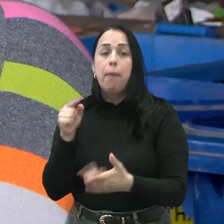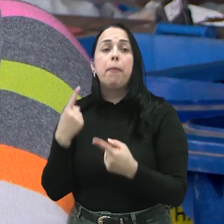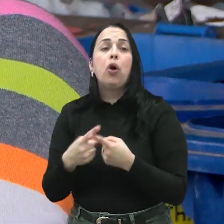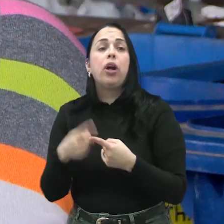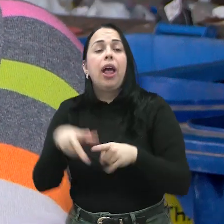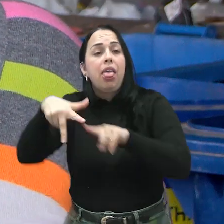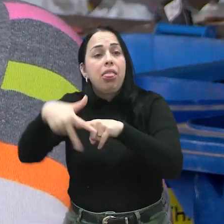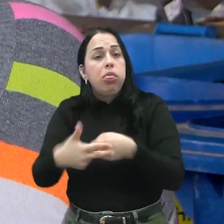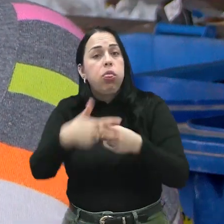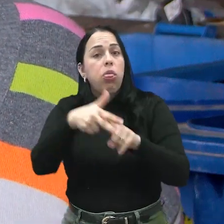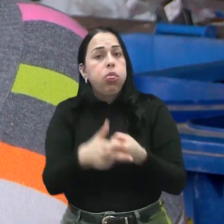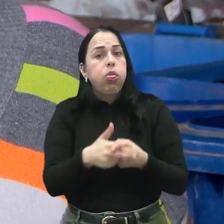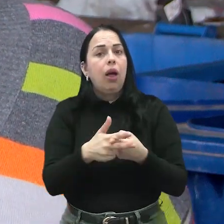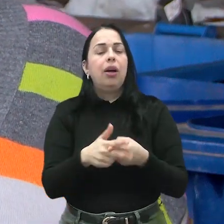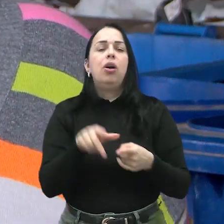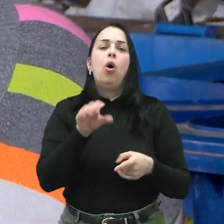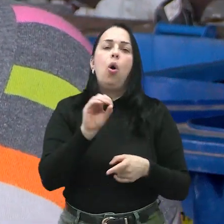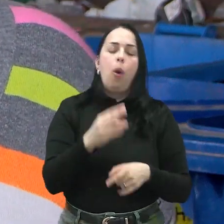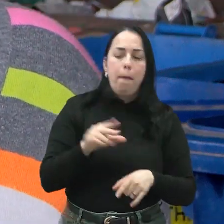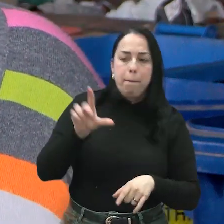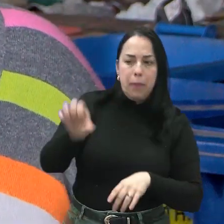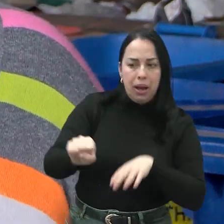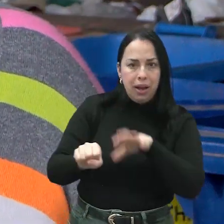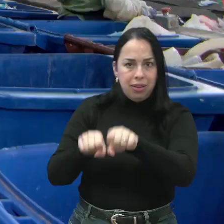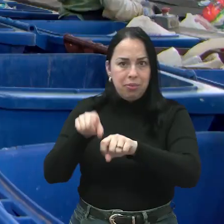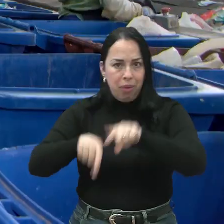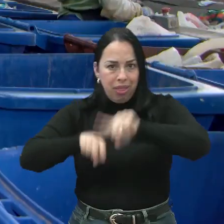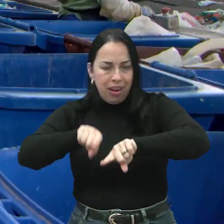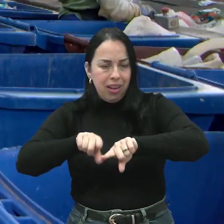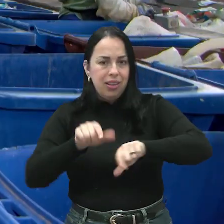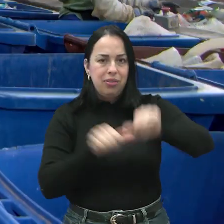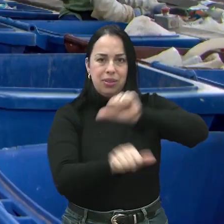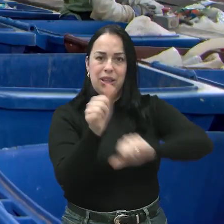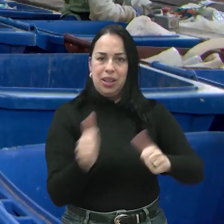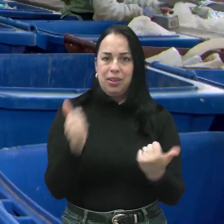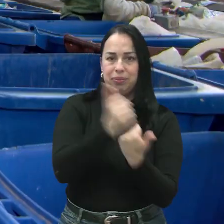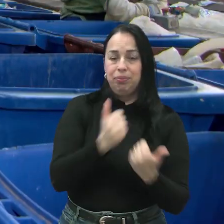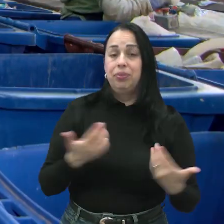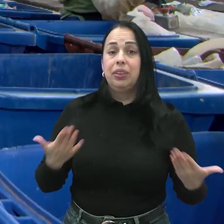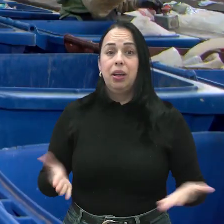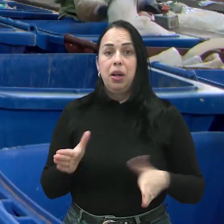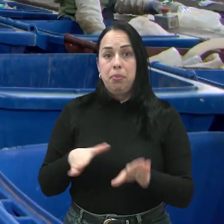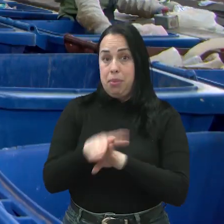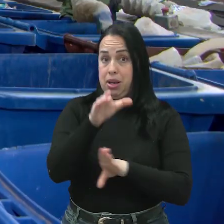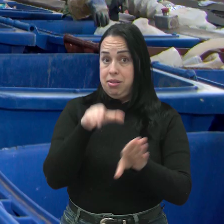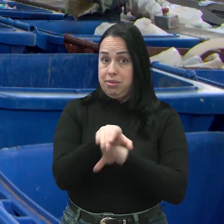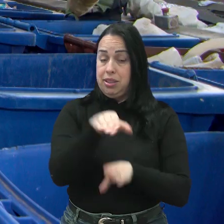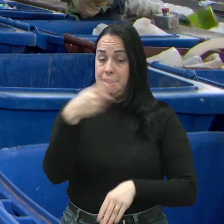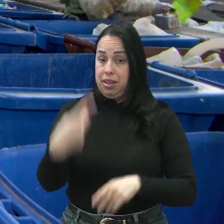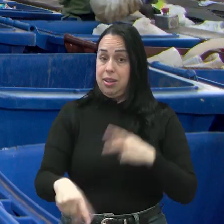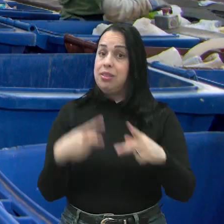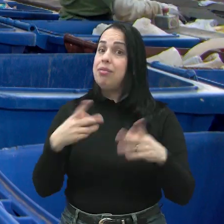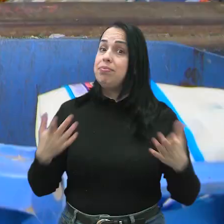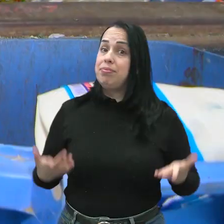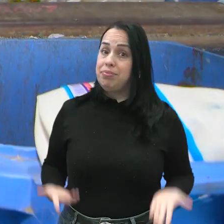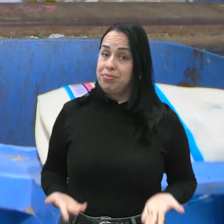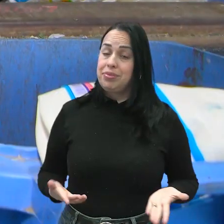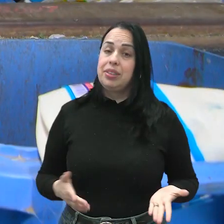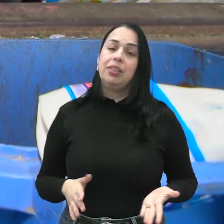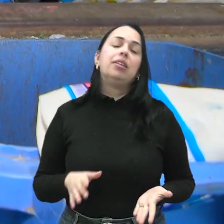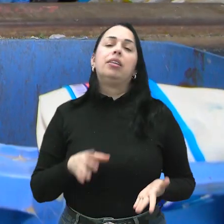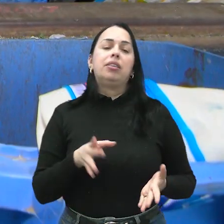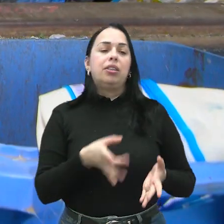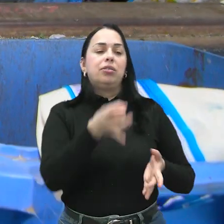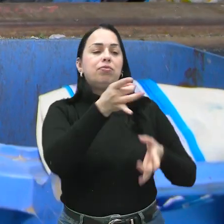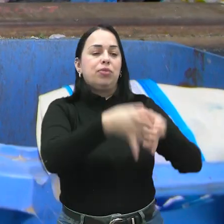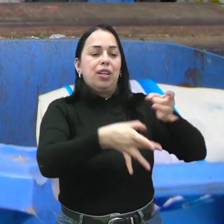revende. Ou às vezes só tira a peça para arrumar outros. Então fica a orientação para os moradores da cidade. Além